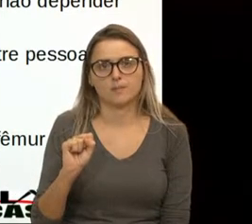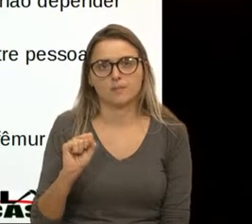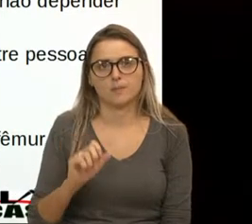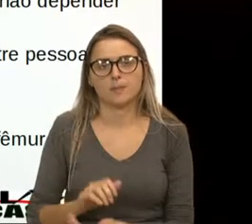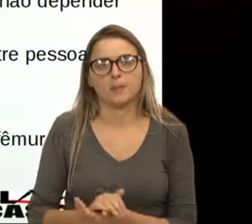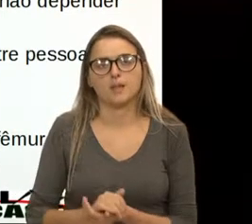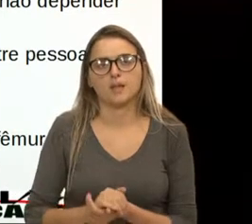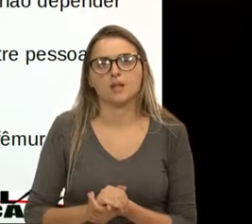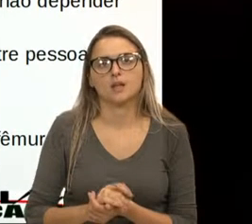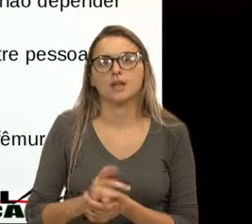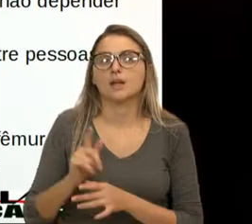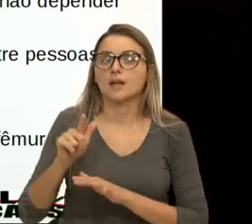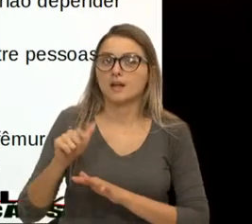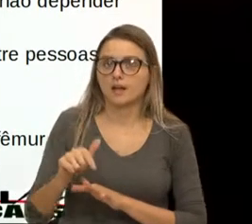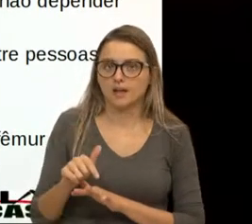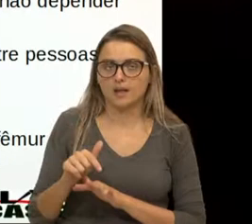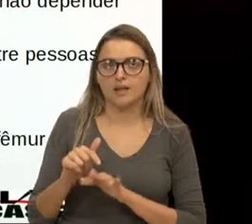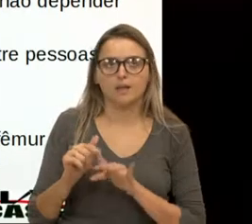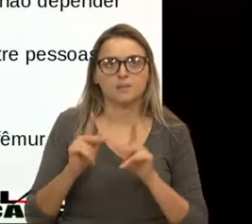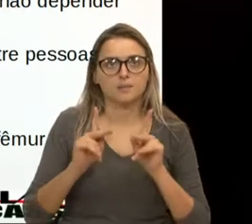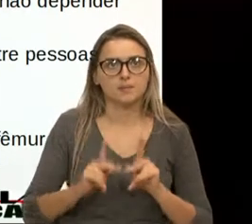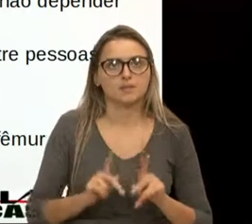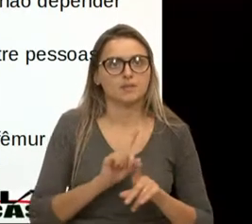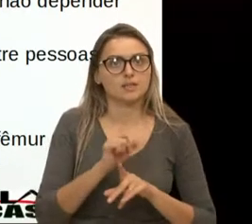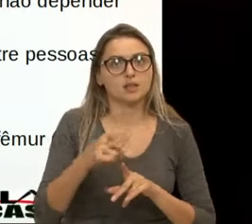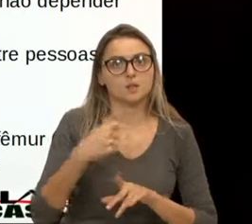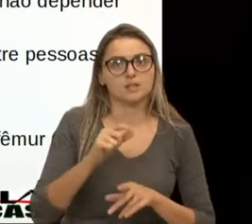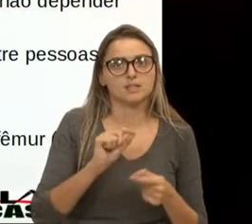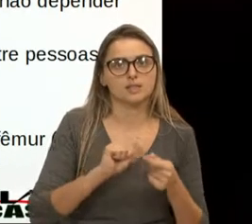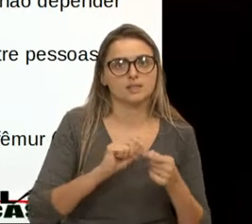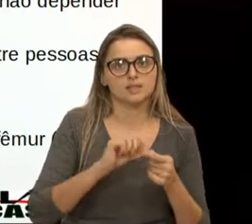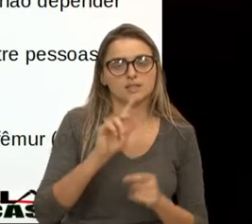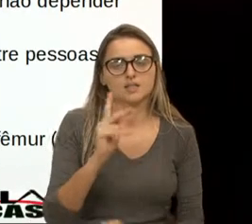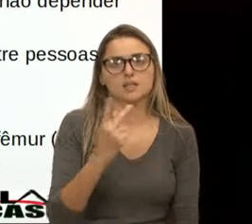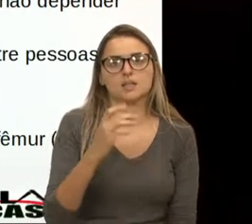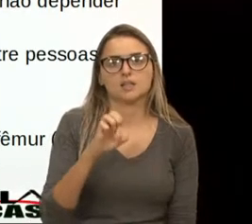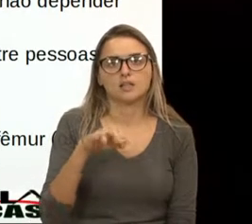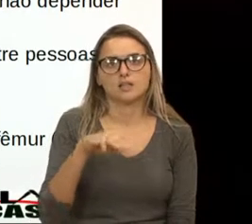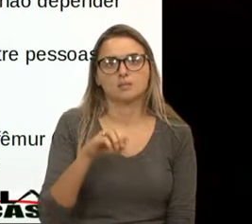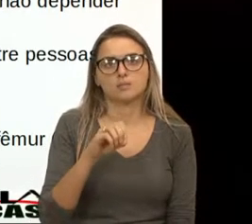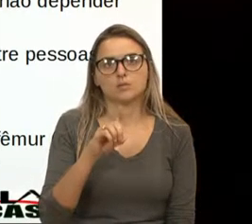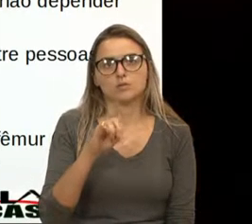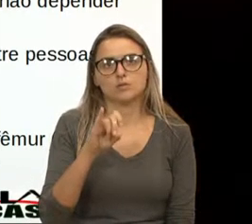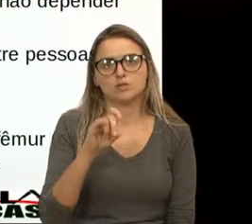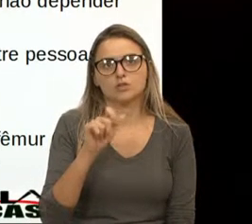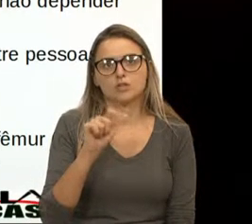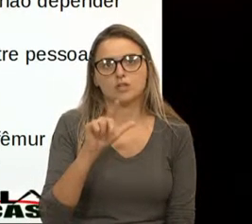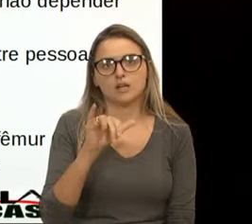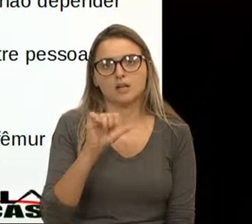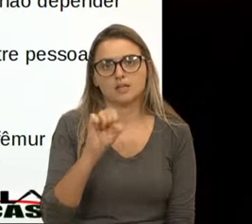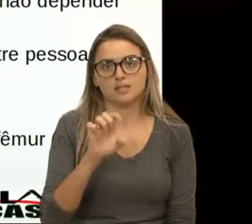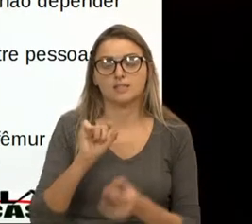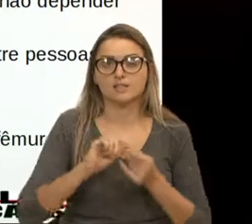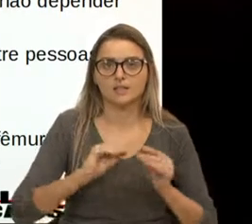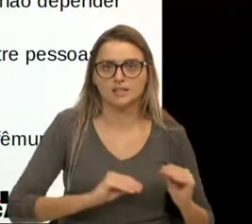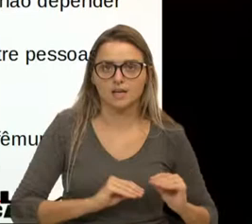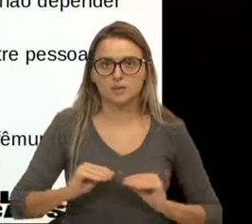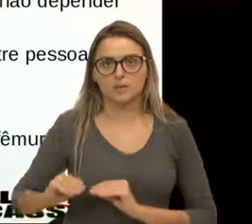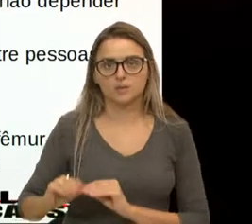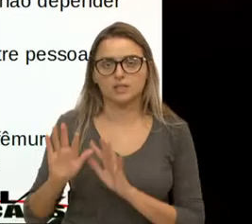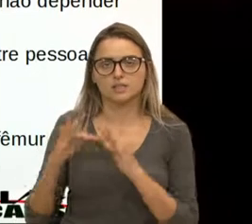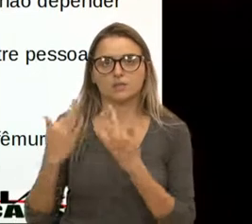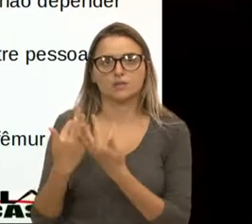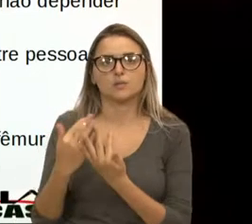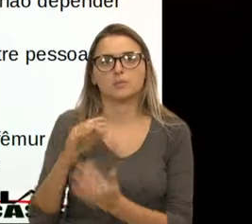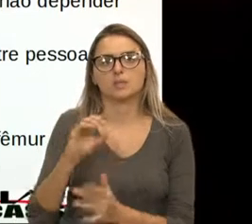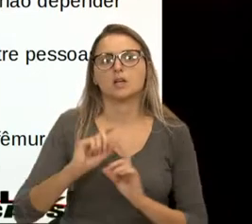a candidatura é justamente para escapar da hemodiálise. E o transplante geralmente é feito em pessoas da mesma família. Ossos e